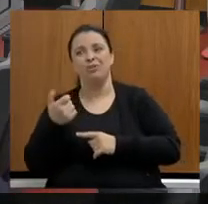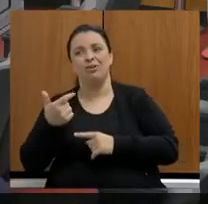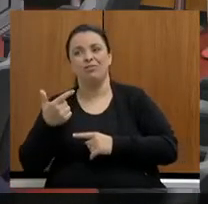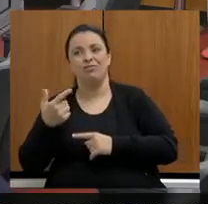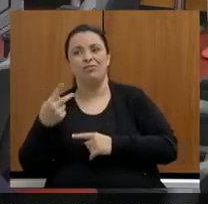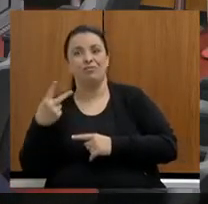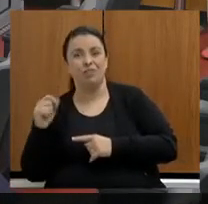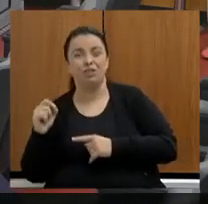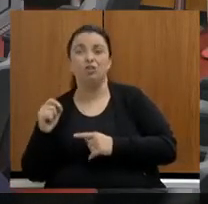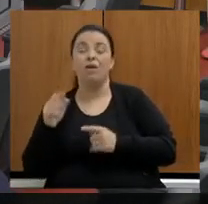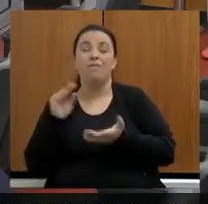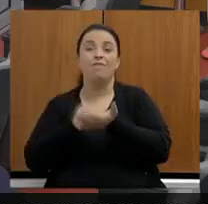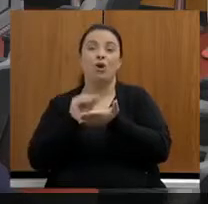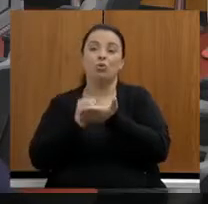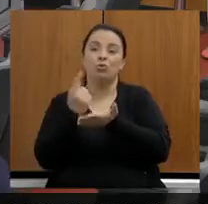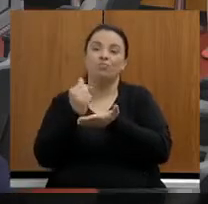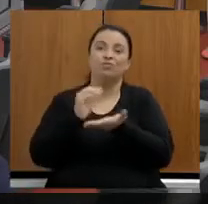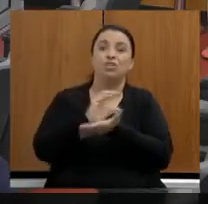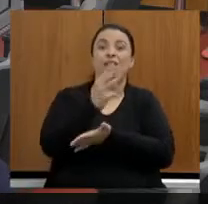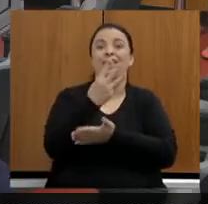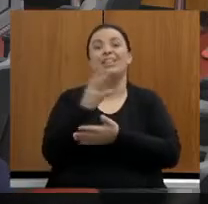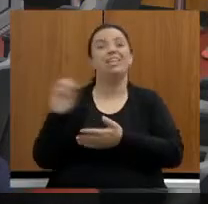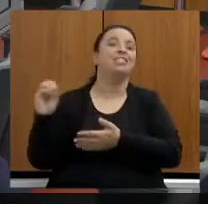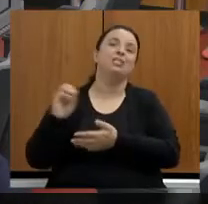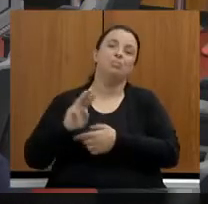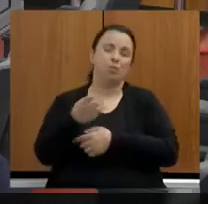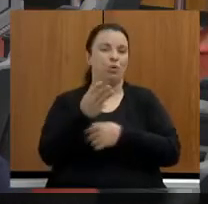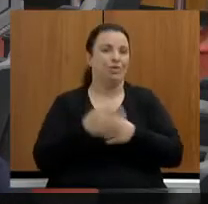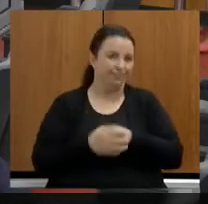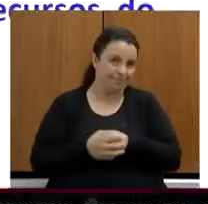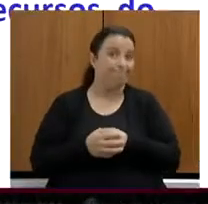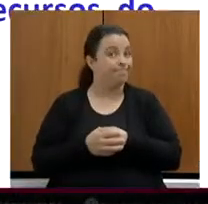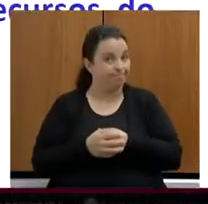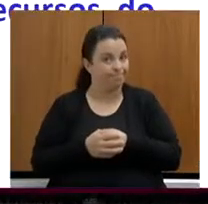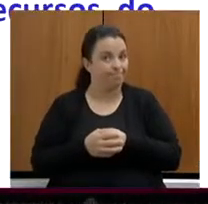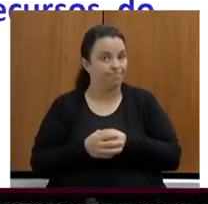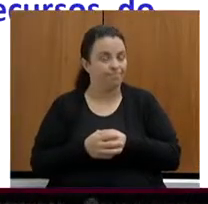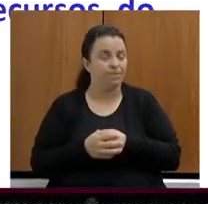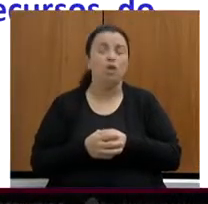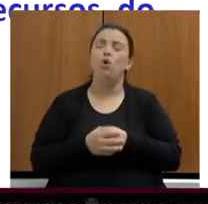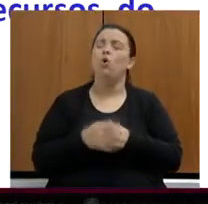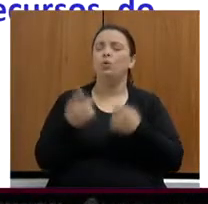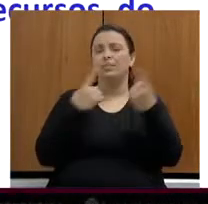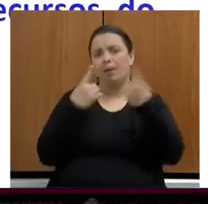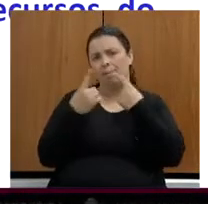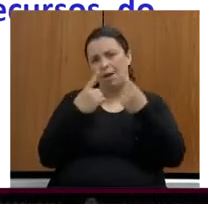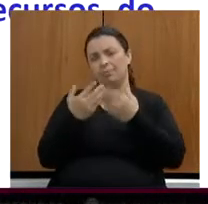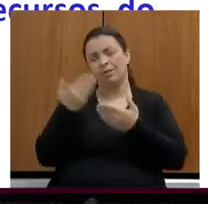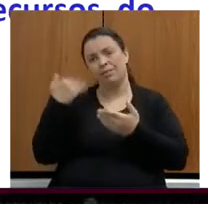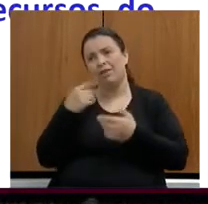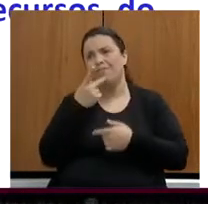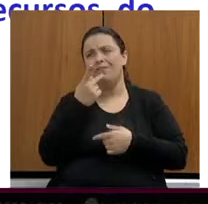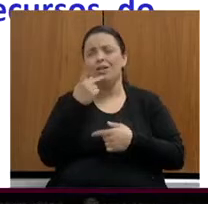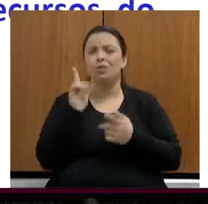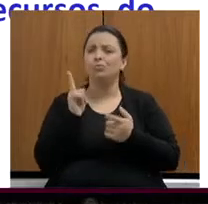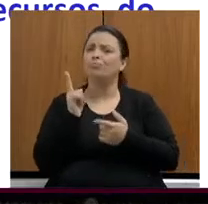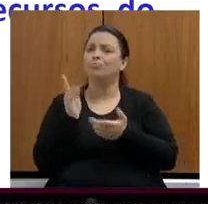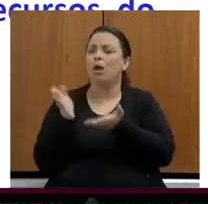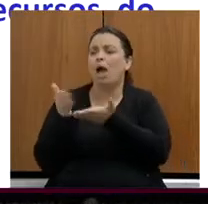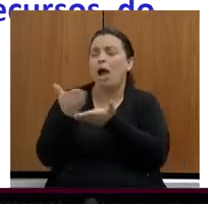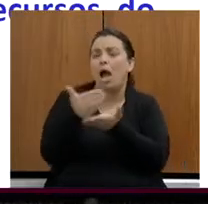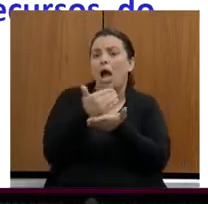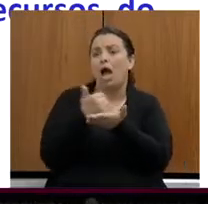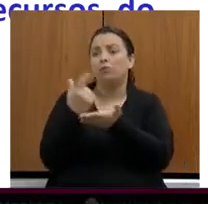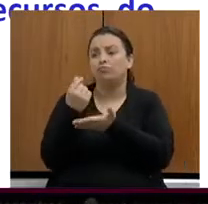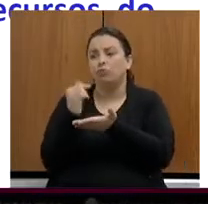pode passar aí os debates que nós temos feito no último período são sorteios os recursos do fundeb tem o